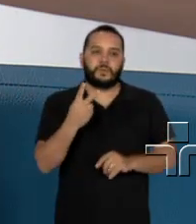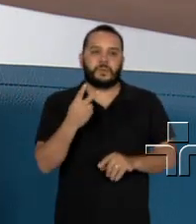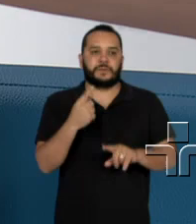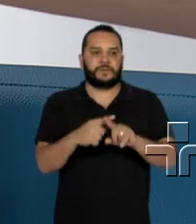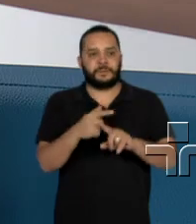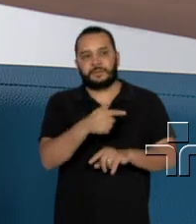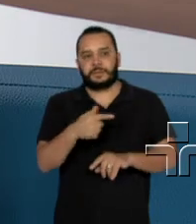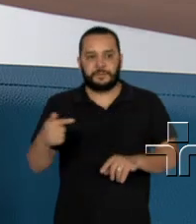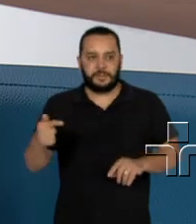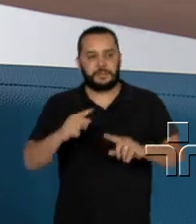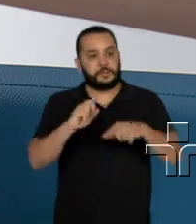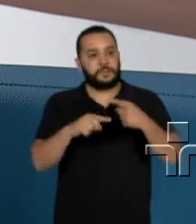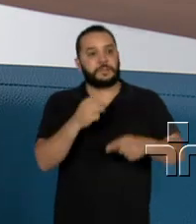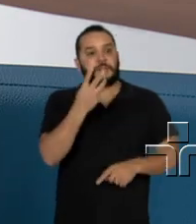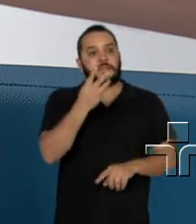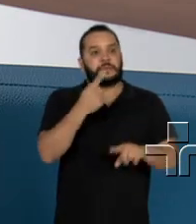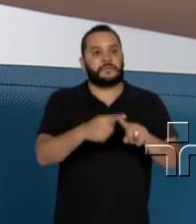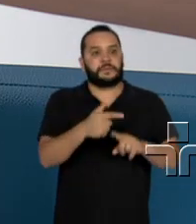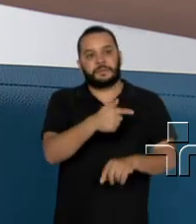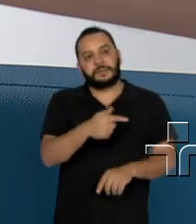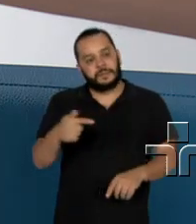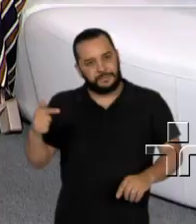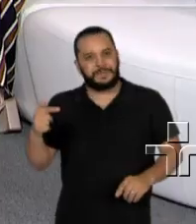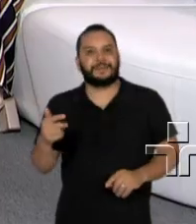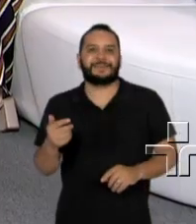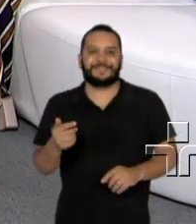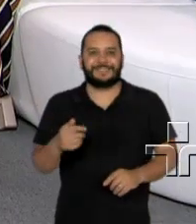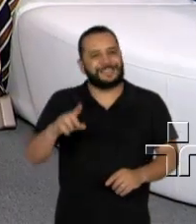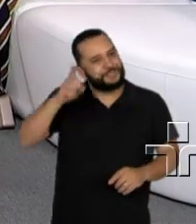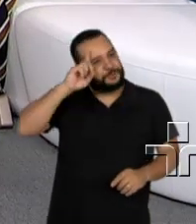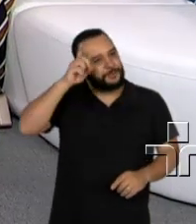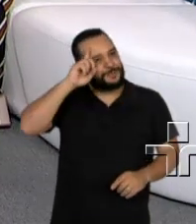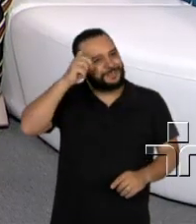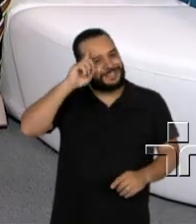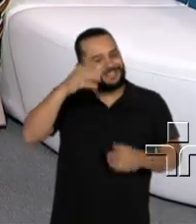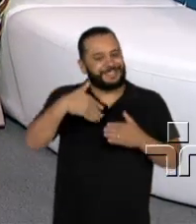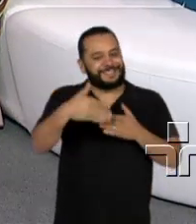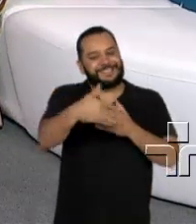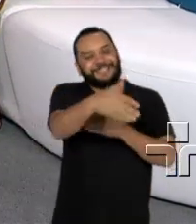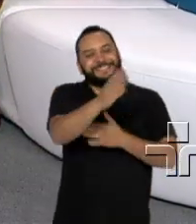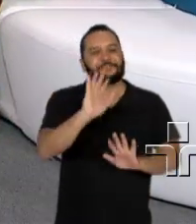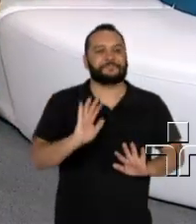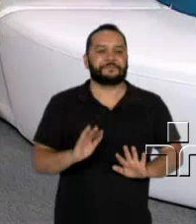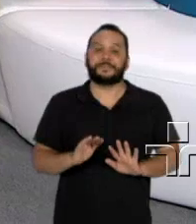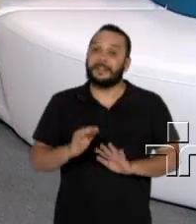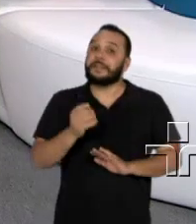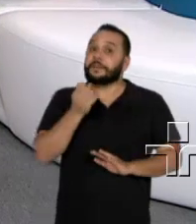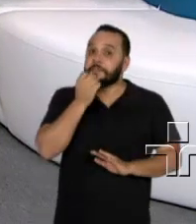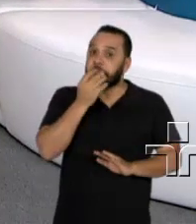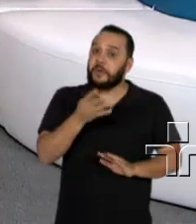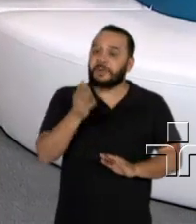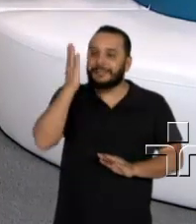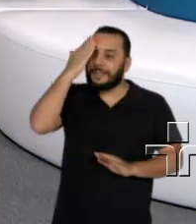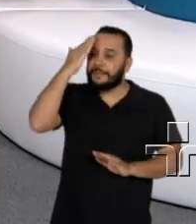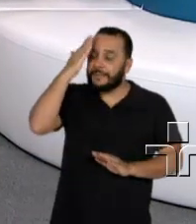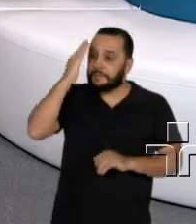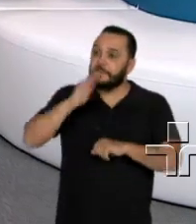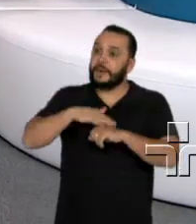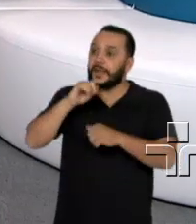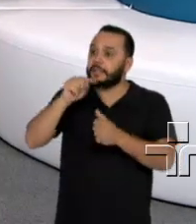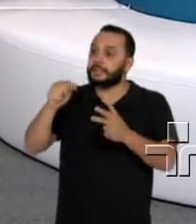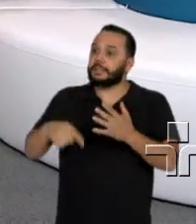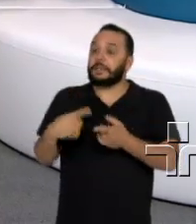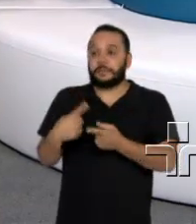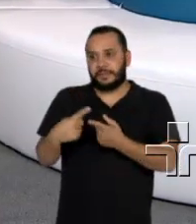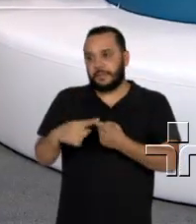depois três vezes por semana e aí é todo dia que a gente vai saber mais até porque tem gente que segue isso